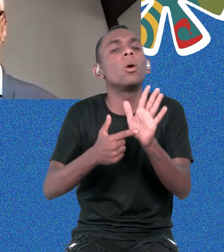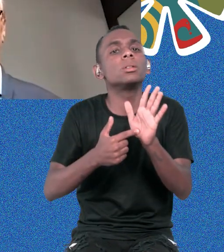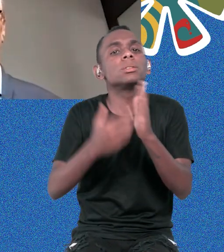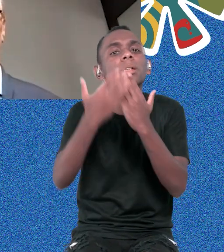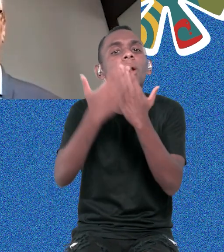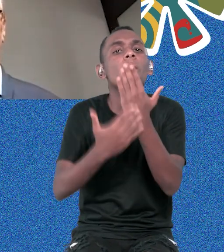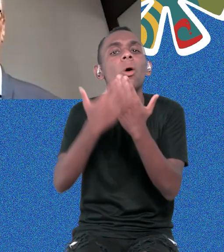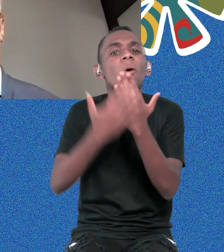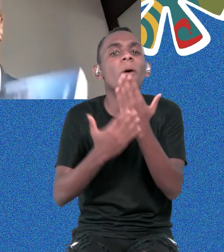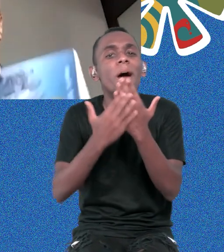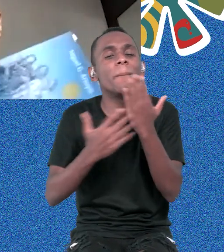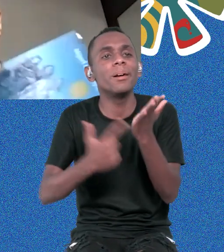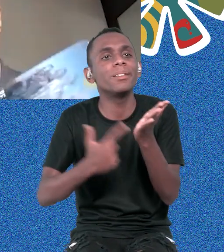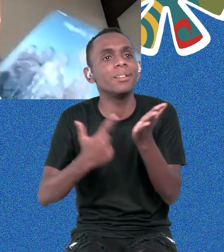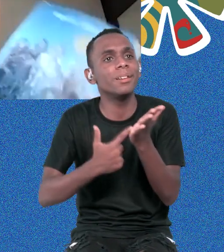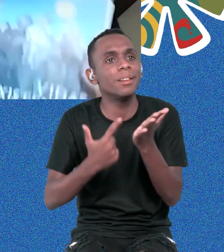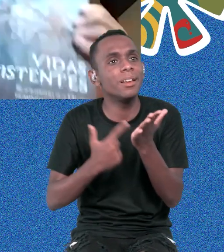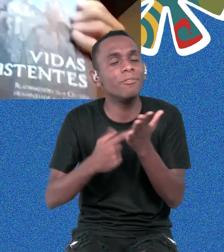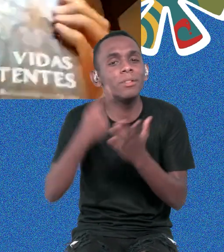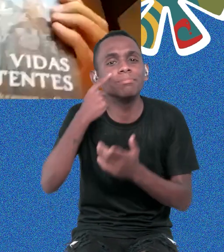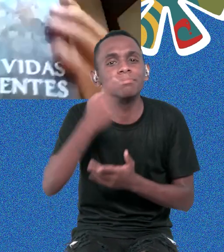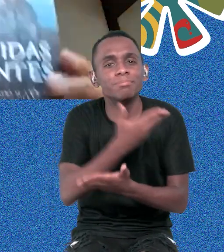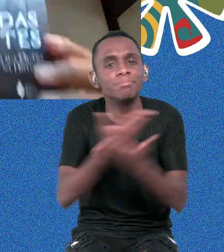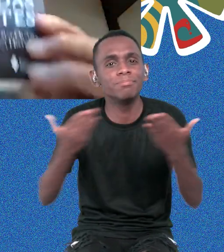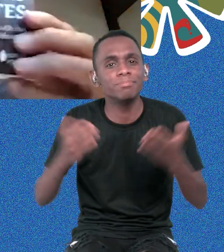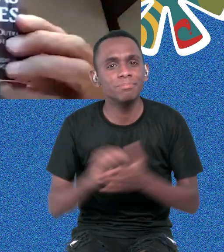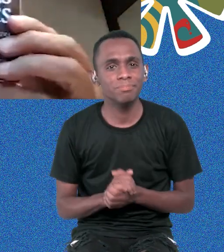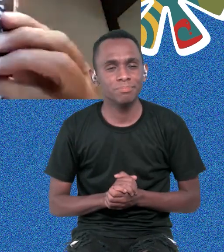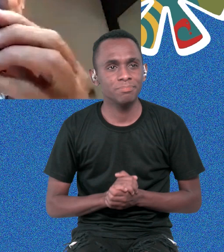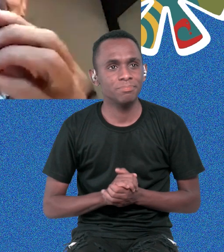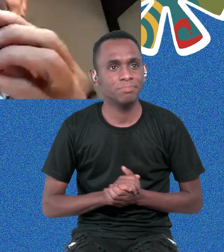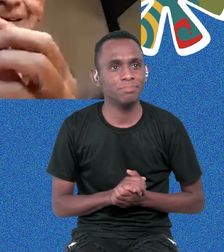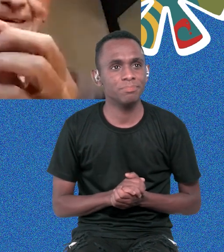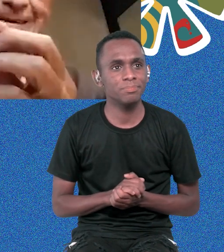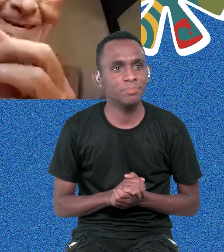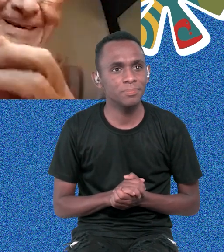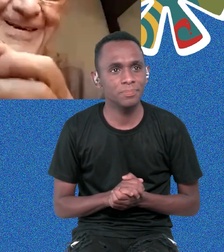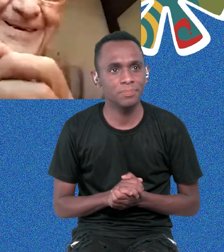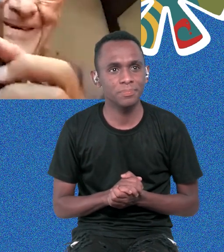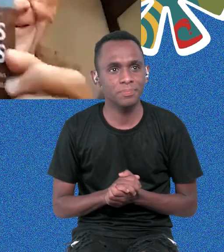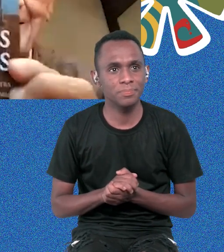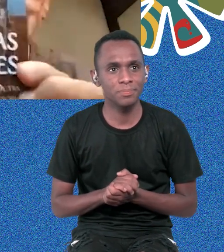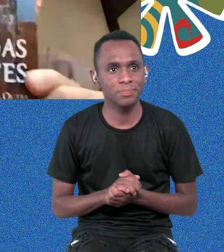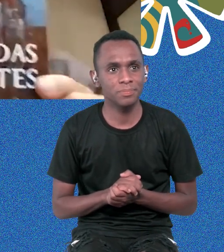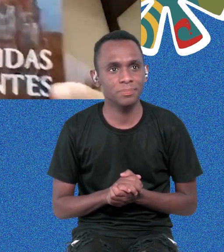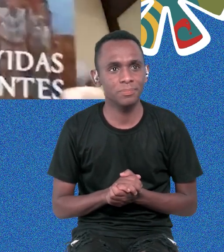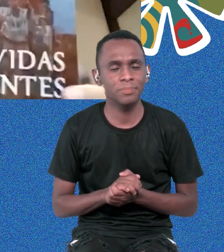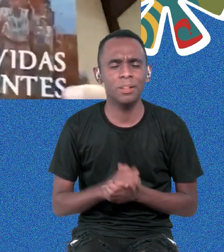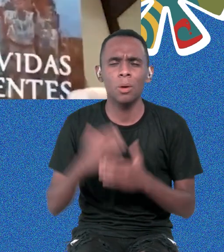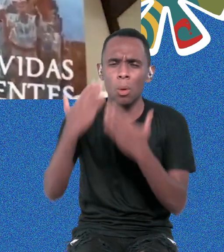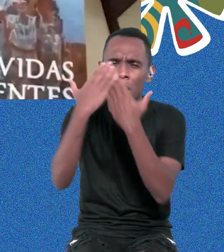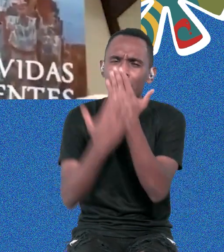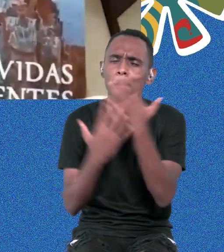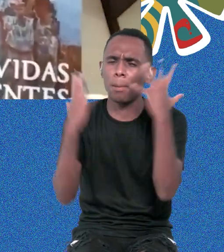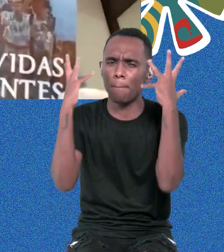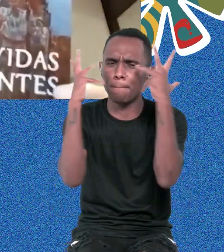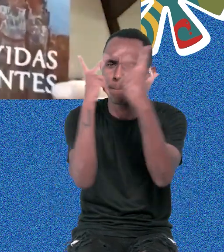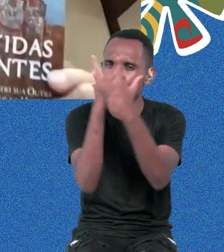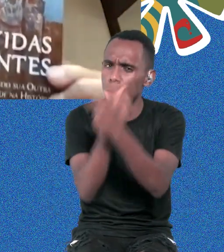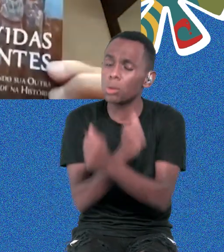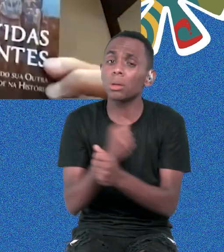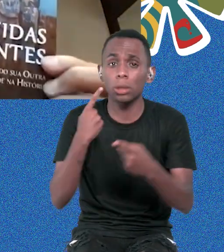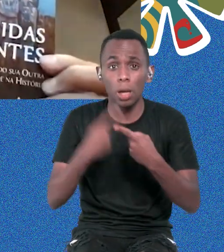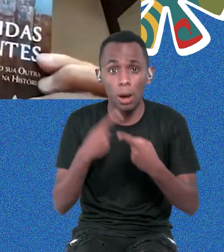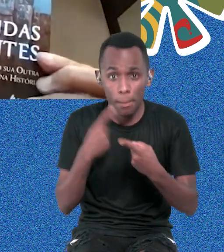Mostra para a gente aí a capa do livro, para que todos conheçam. Aí. É uma obrigado, capa Paulo. bonita,